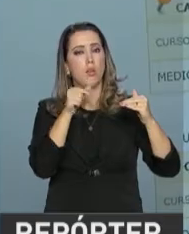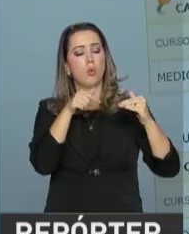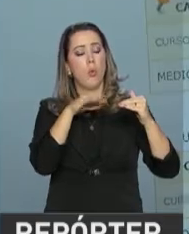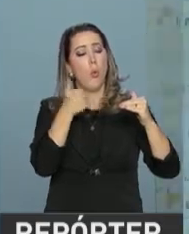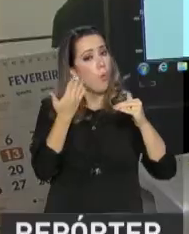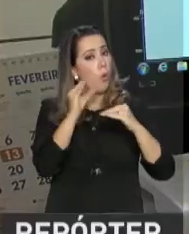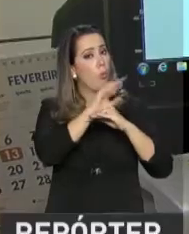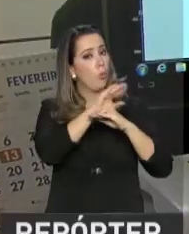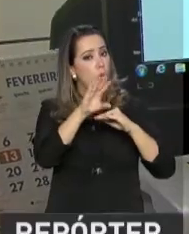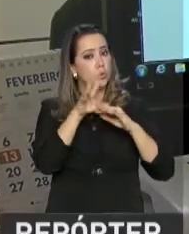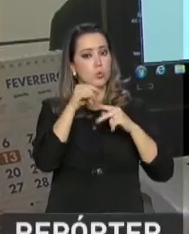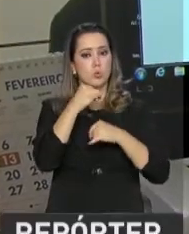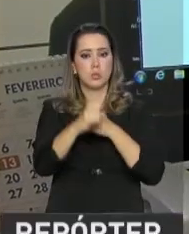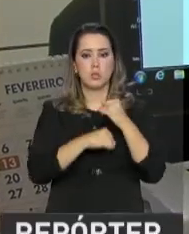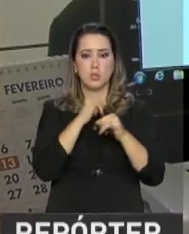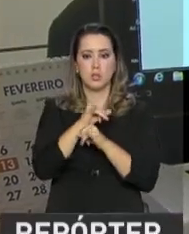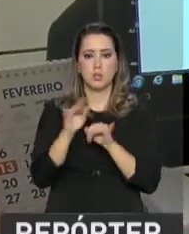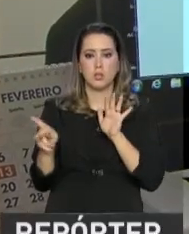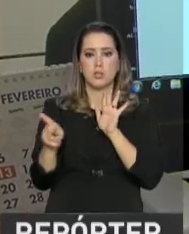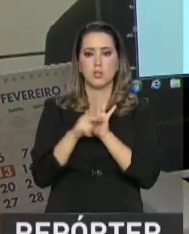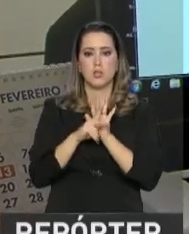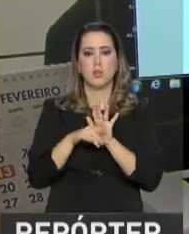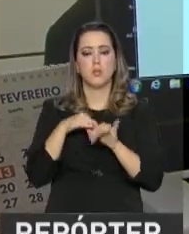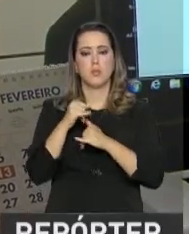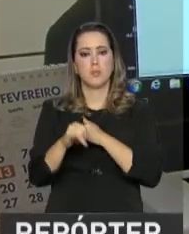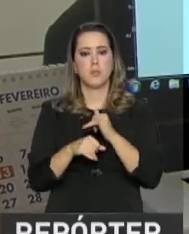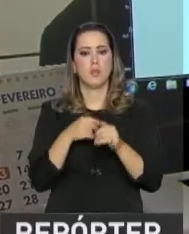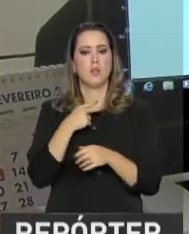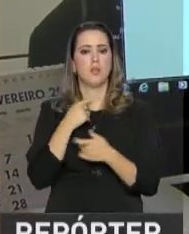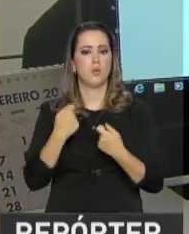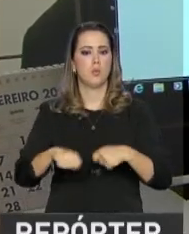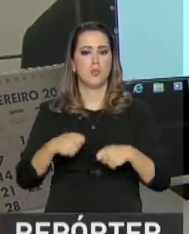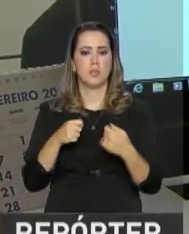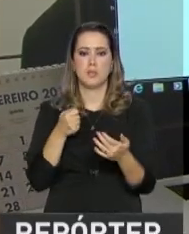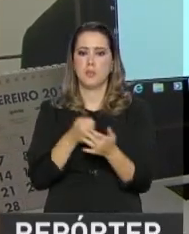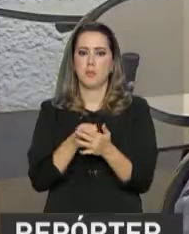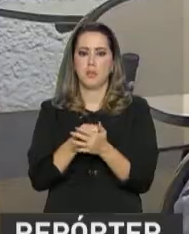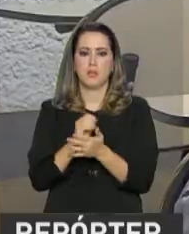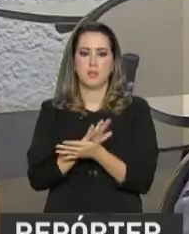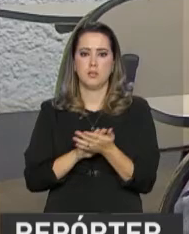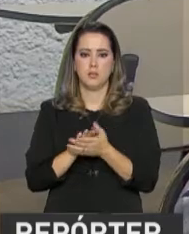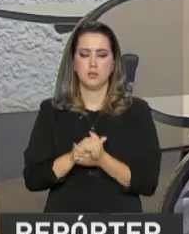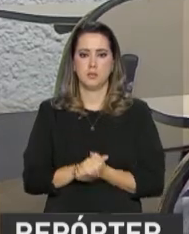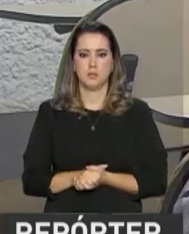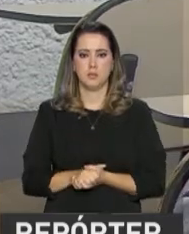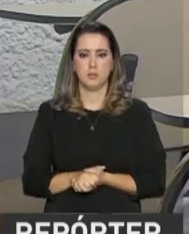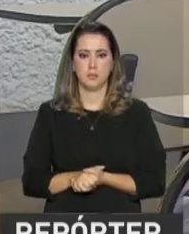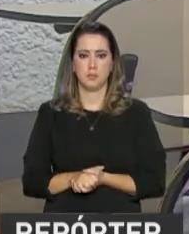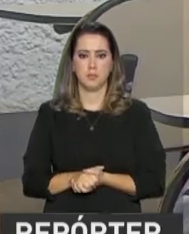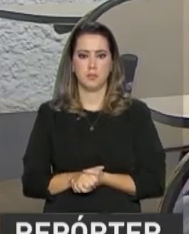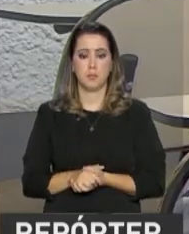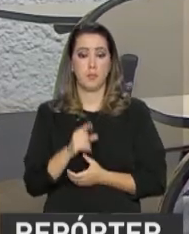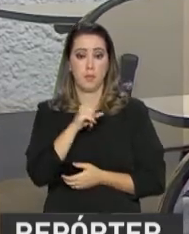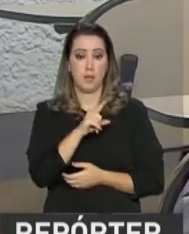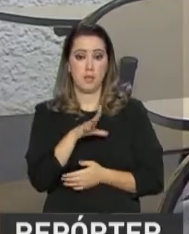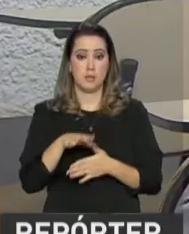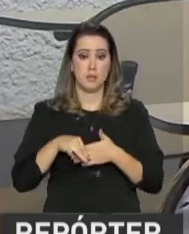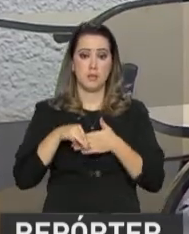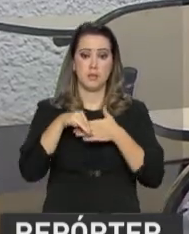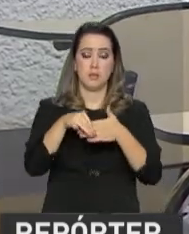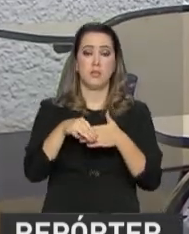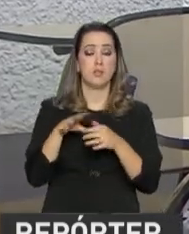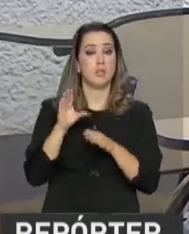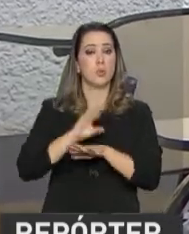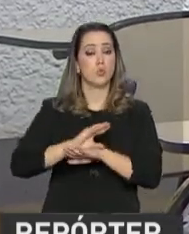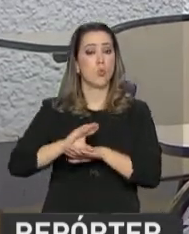pode ser feito pela internet no próprio site do programa e não é necessário pagar taxas esse diretor pedagógico de um curso em brasília